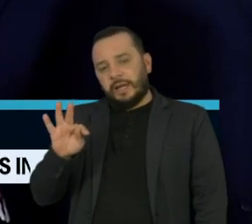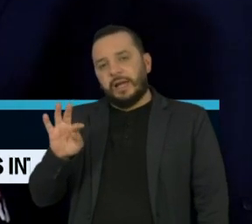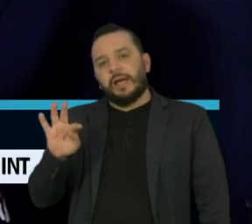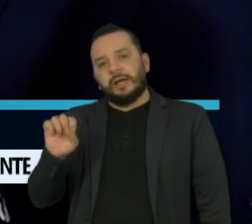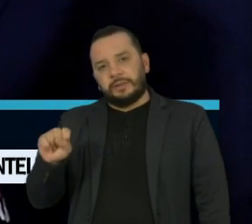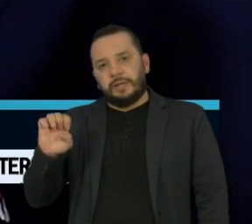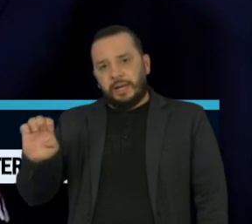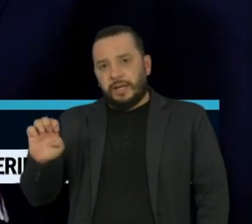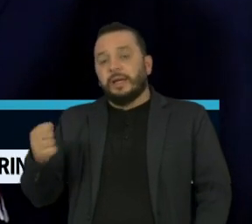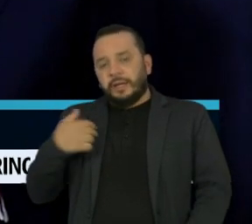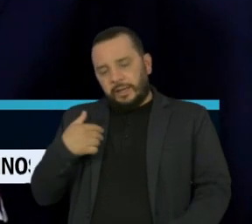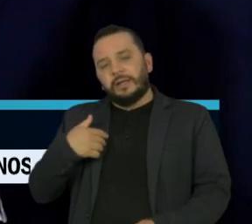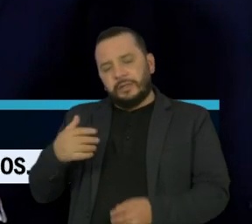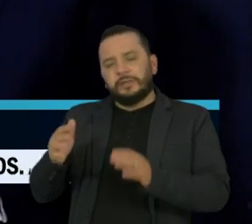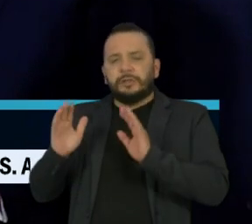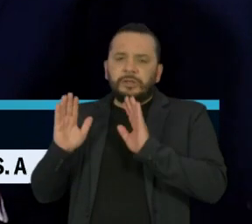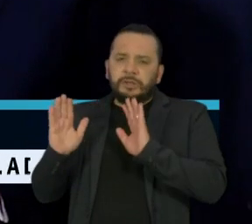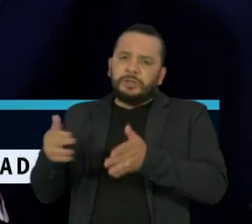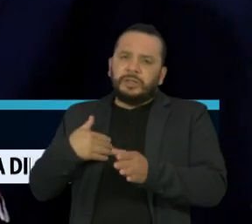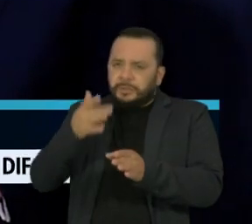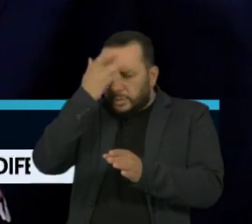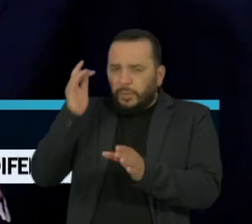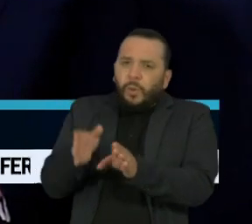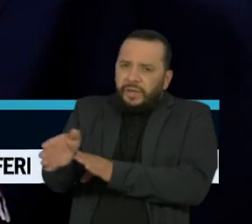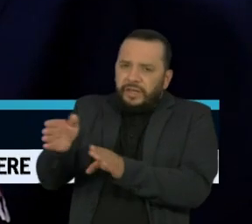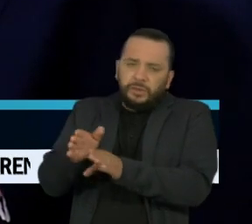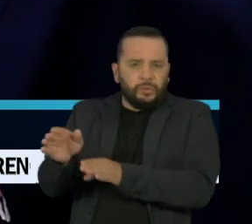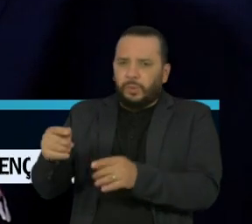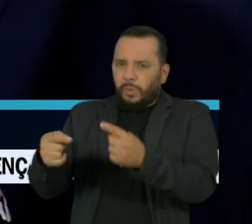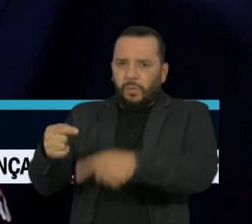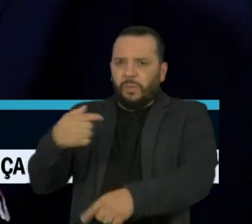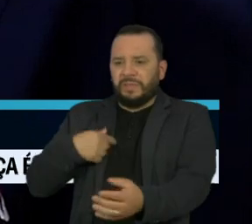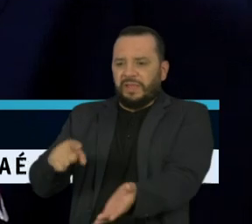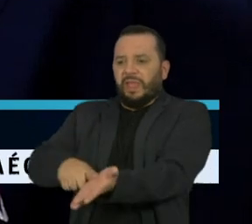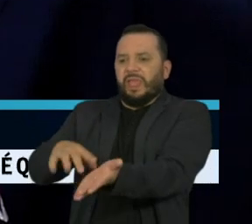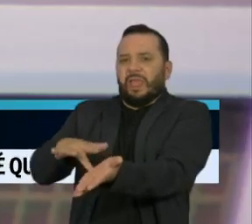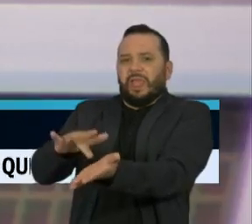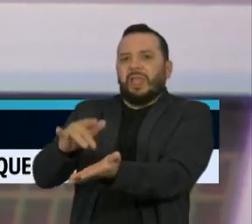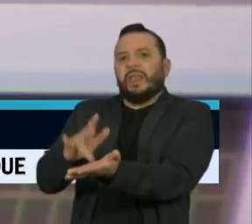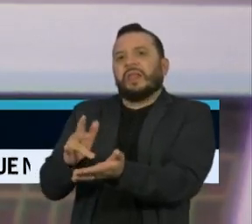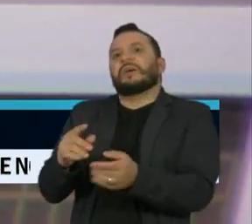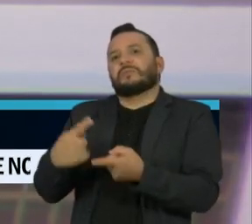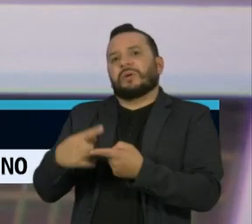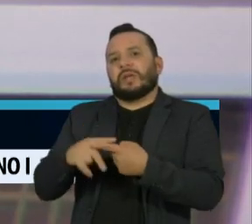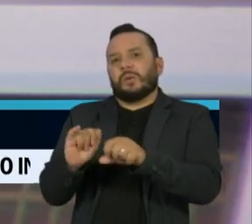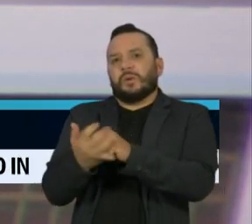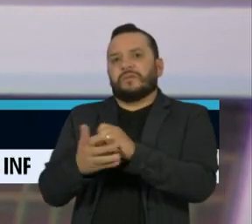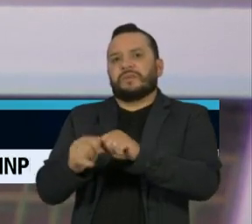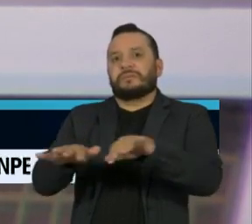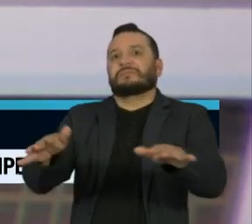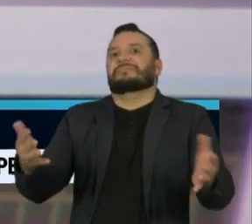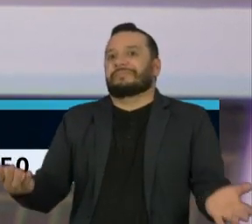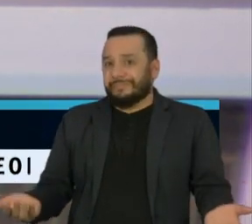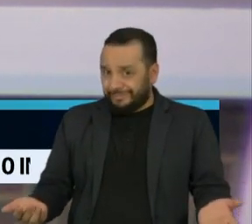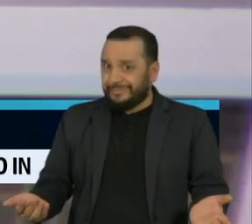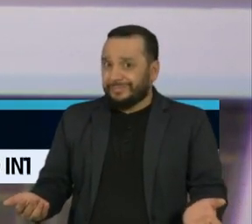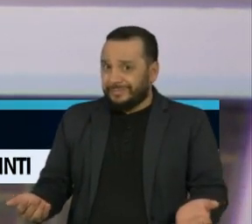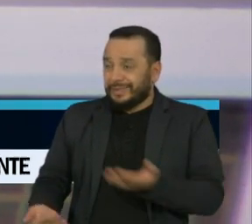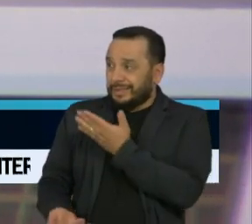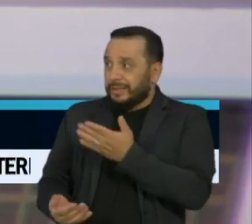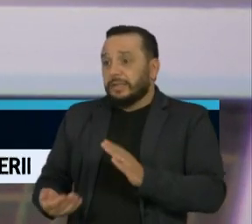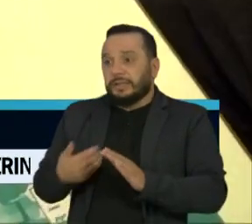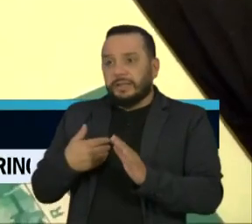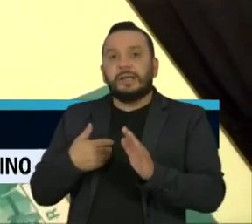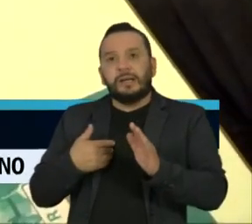orientações dos infectologistas, que prestam consultoria sanitária gratuita para a corte. Para excluir a biometria, os médicos